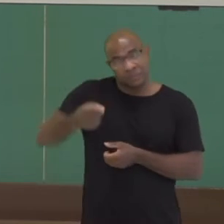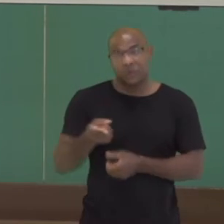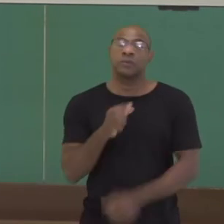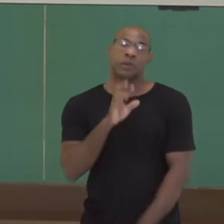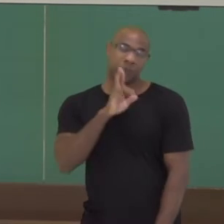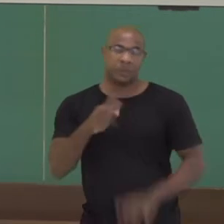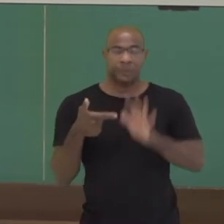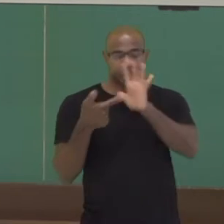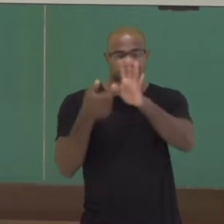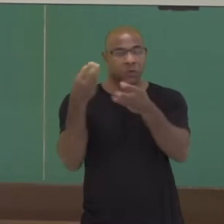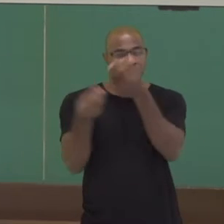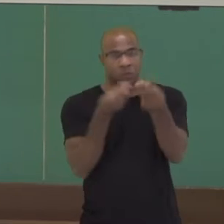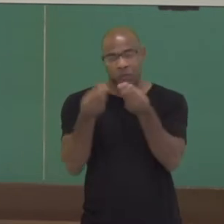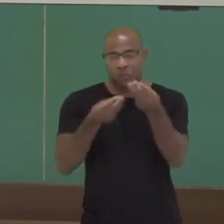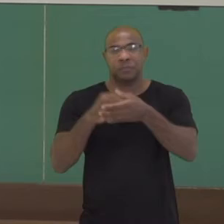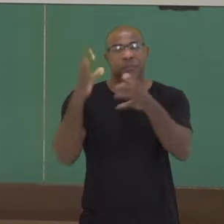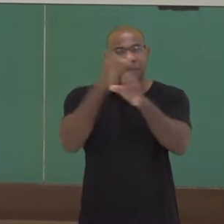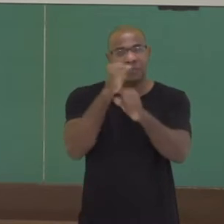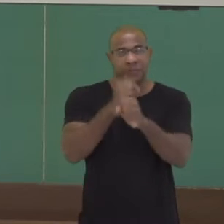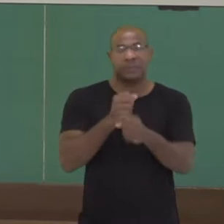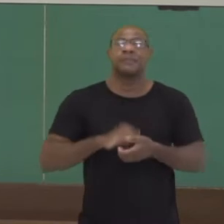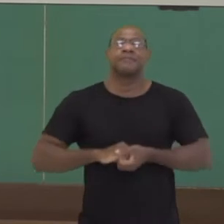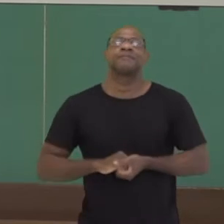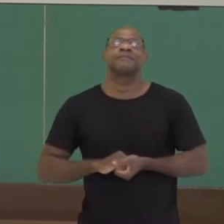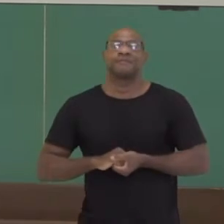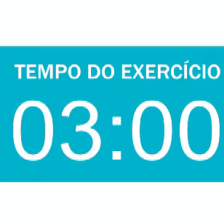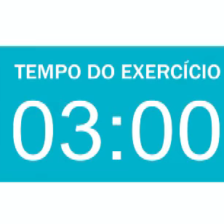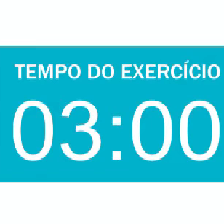já volta para a correção.